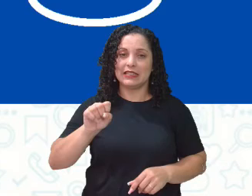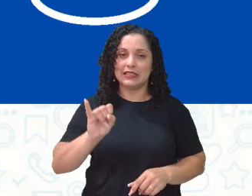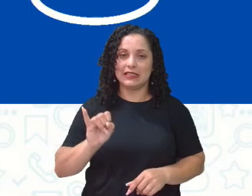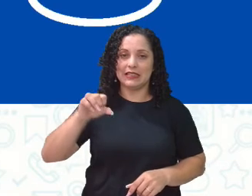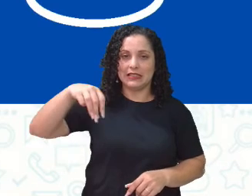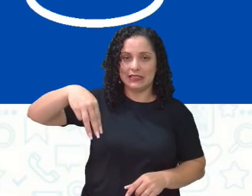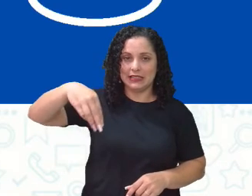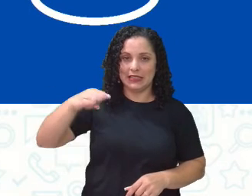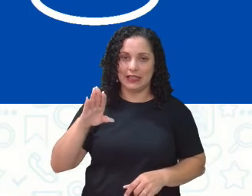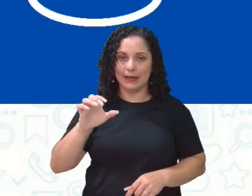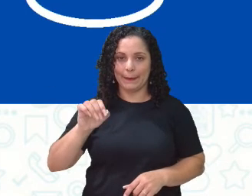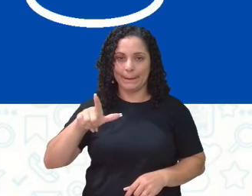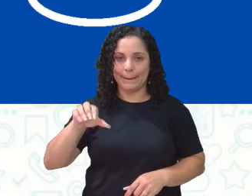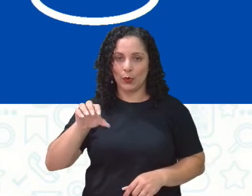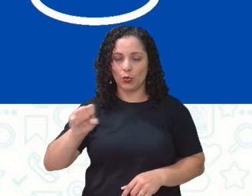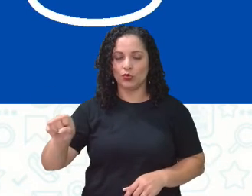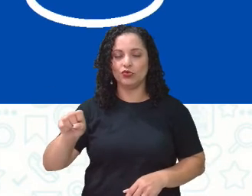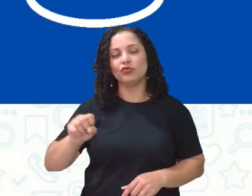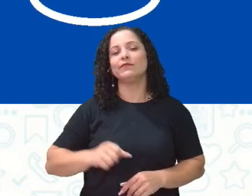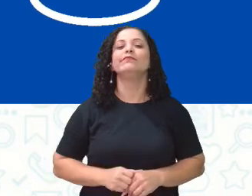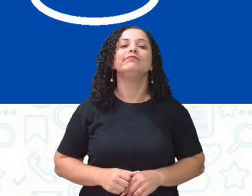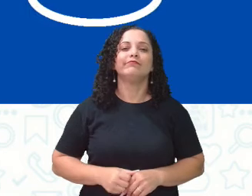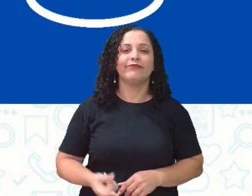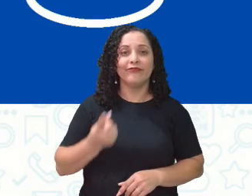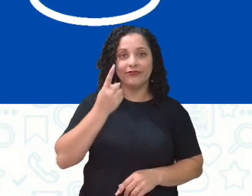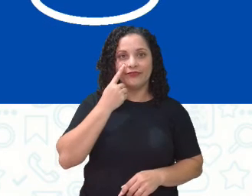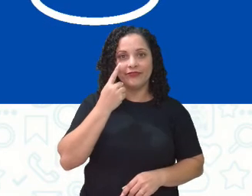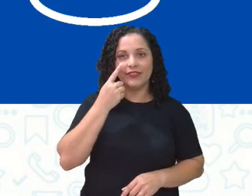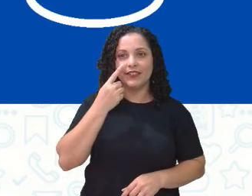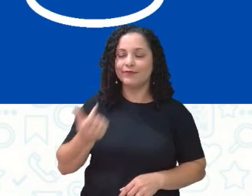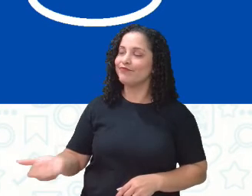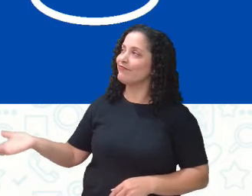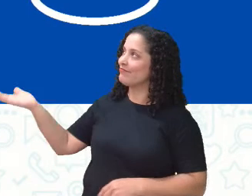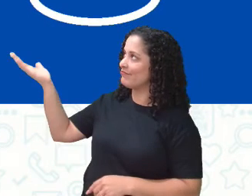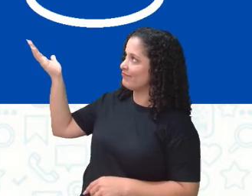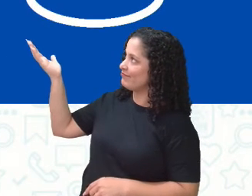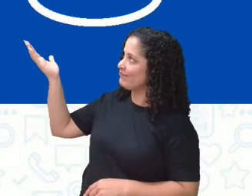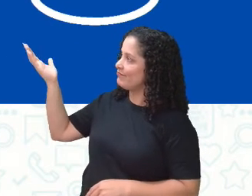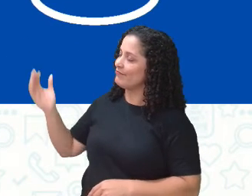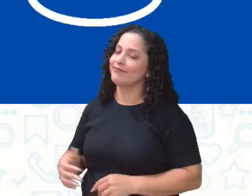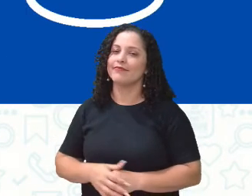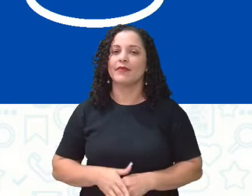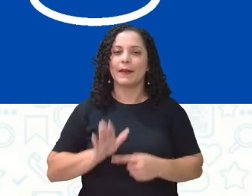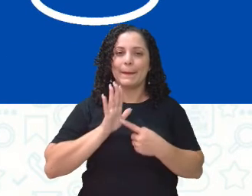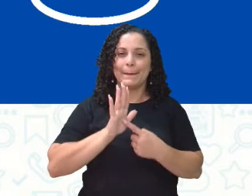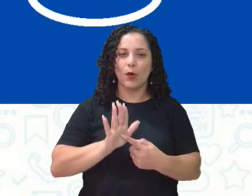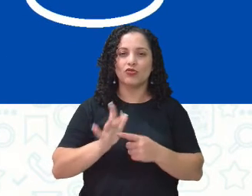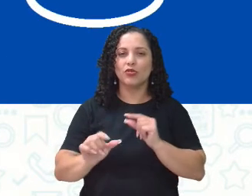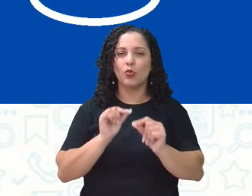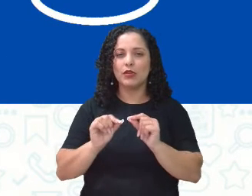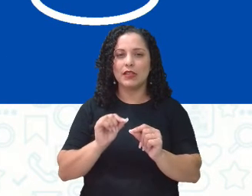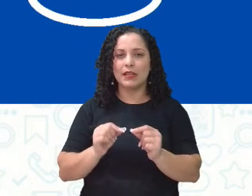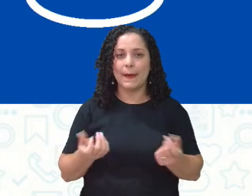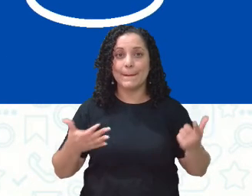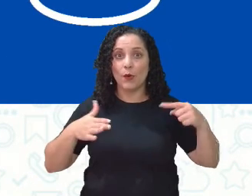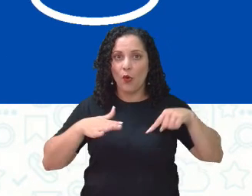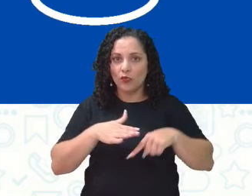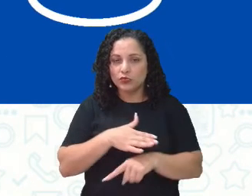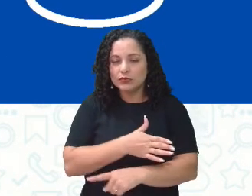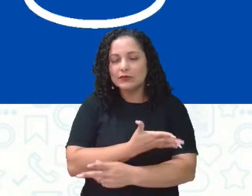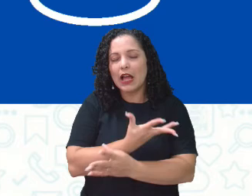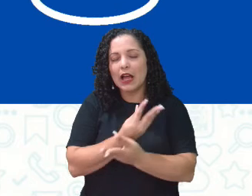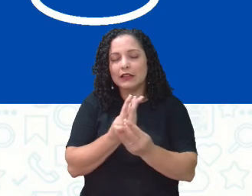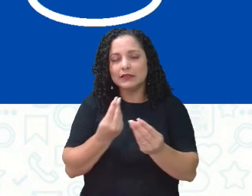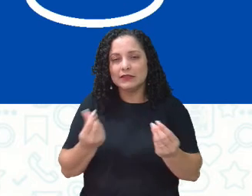personagens que parecem ultrapassar a barreira do mero humano, que transcendem, que ostentam profundidade psicológica e multiplicidade